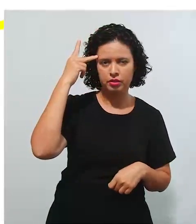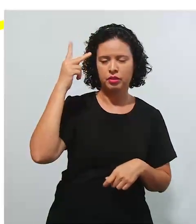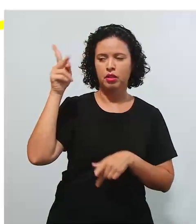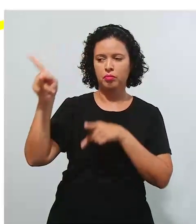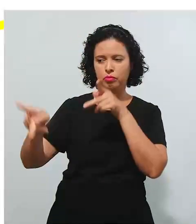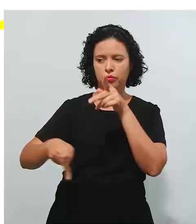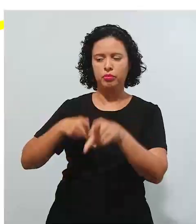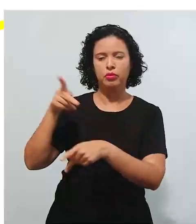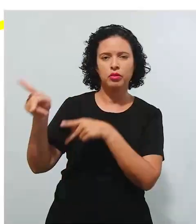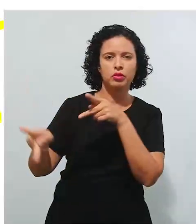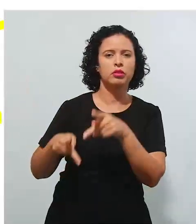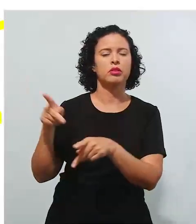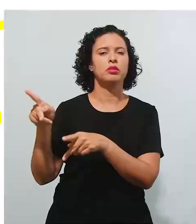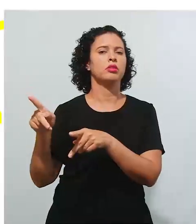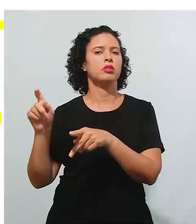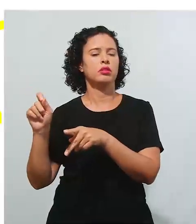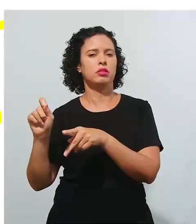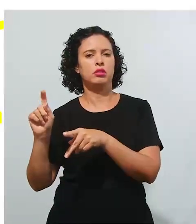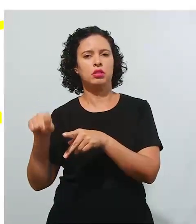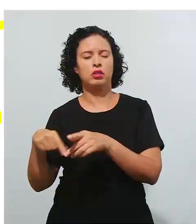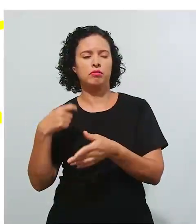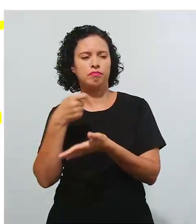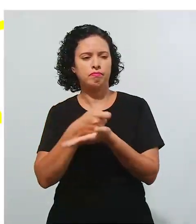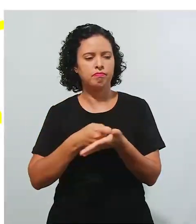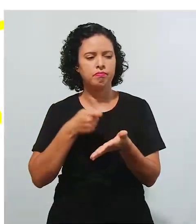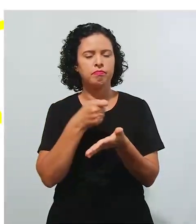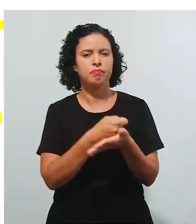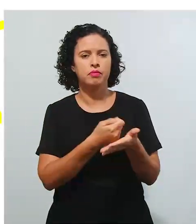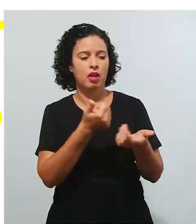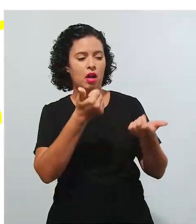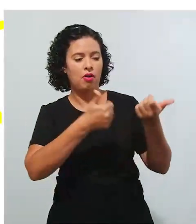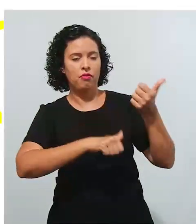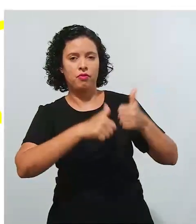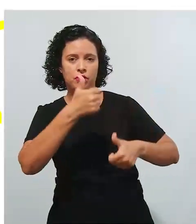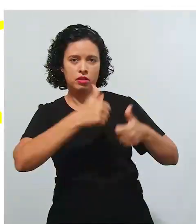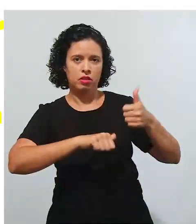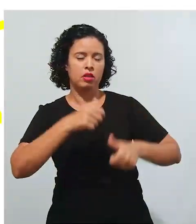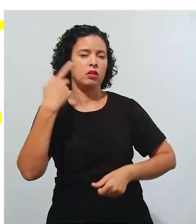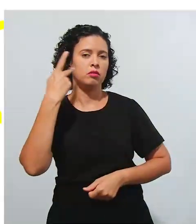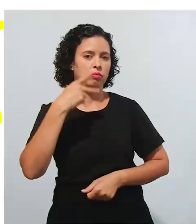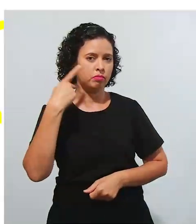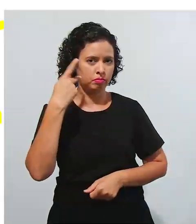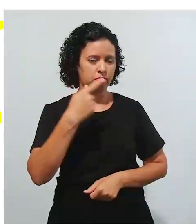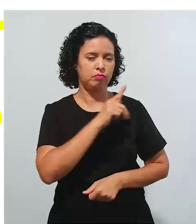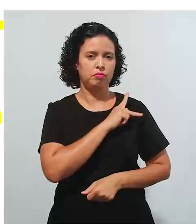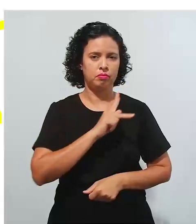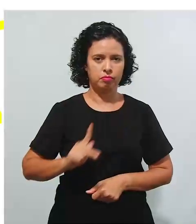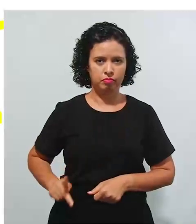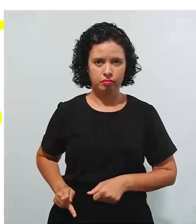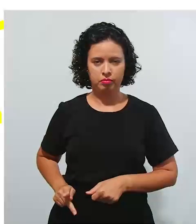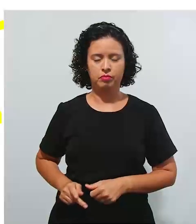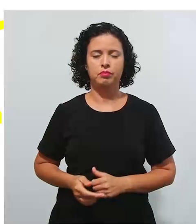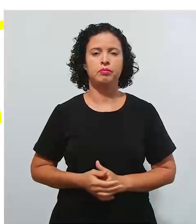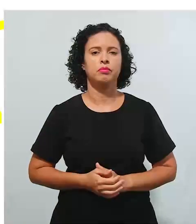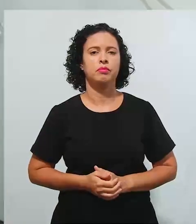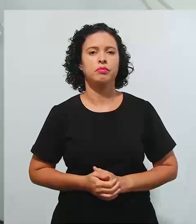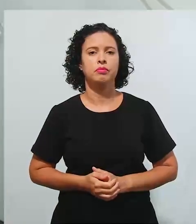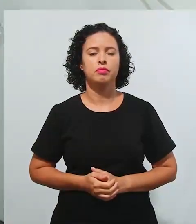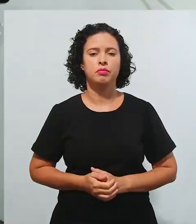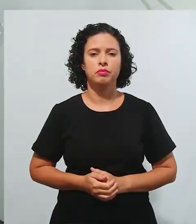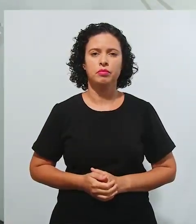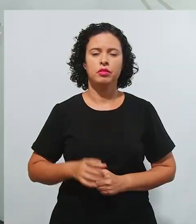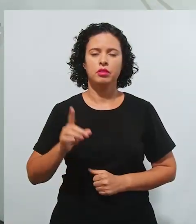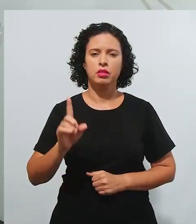ativismo ao acompanhar e avaliar as políticas públicas. Esse é um